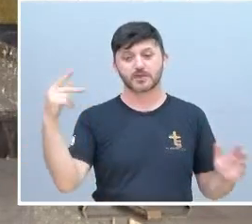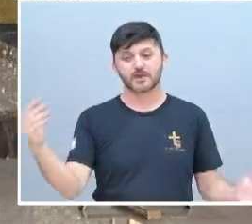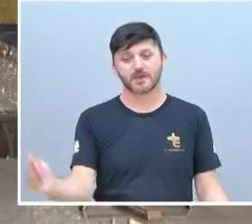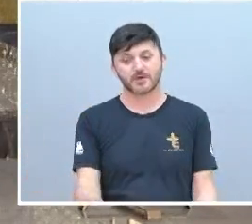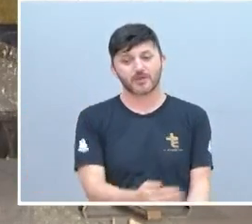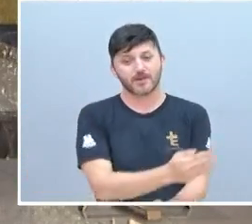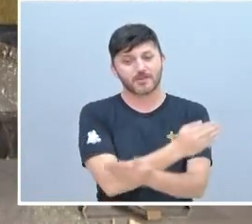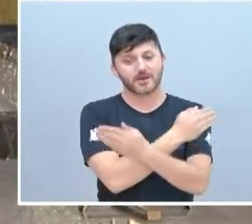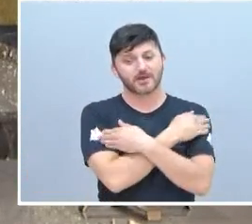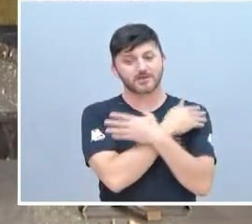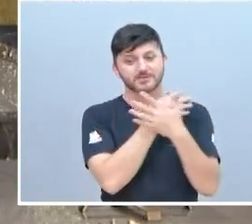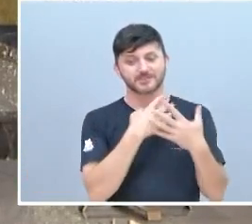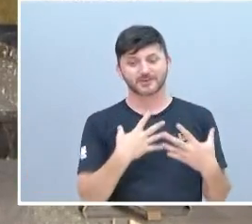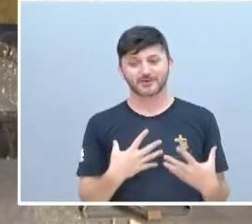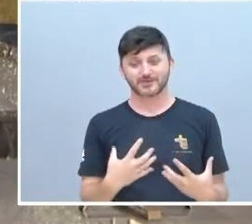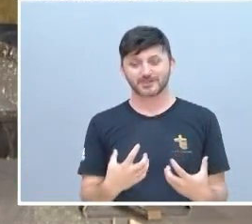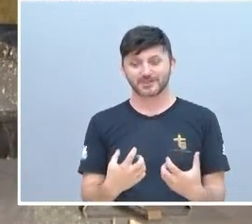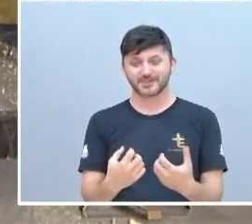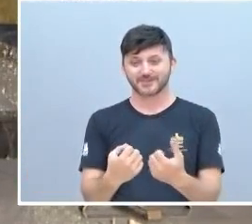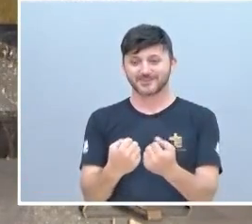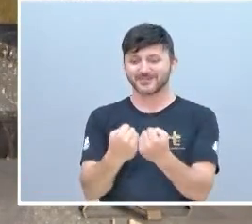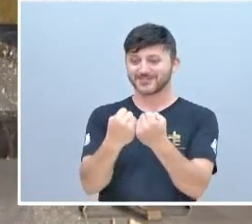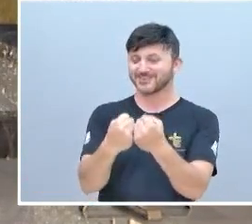ser o seu abraço